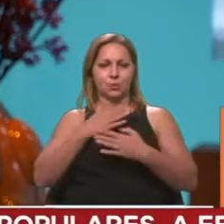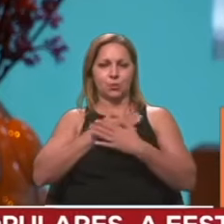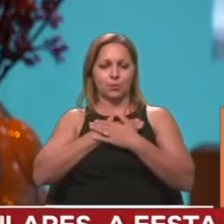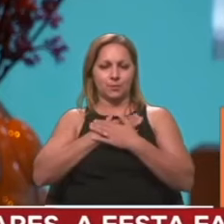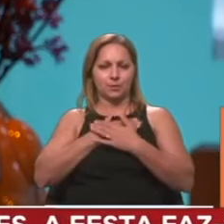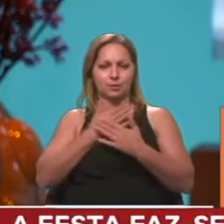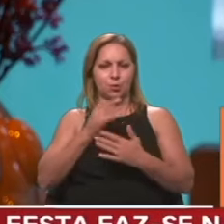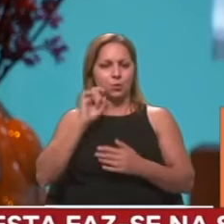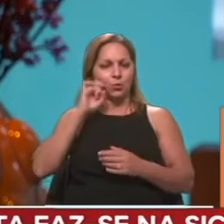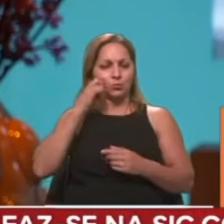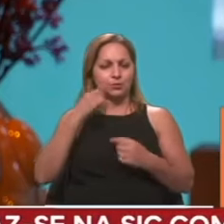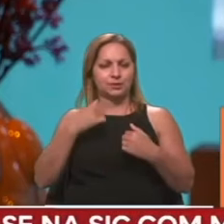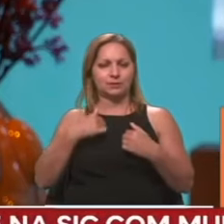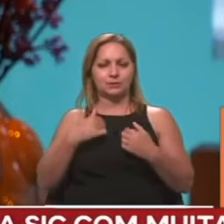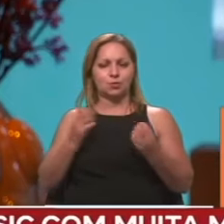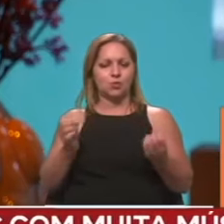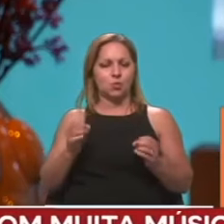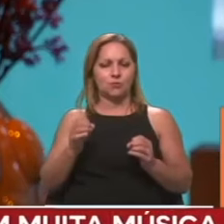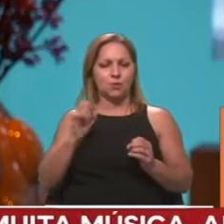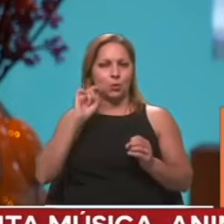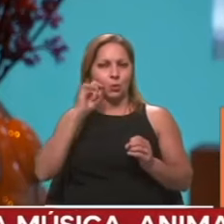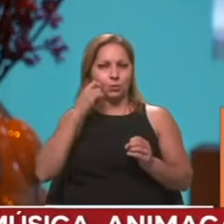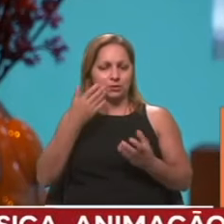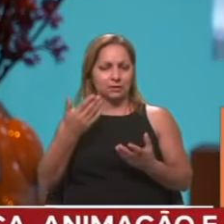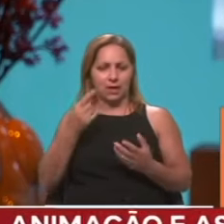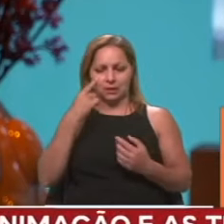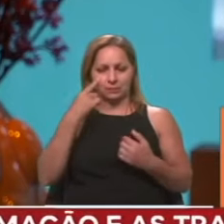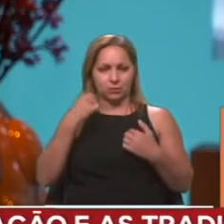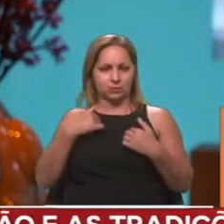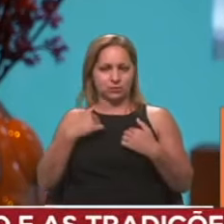Curiosidade. Não senti, não havia curiosidade de conhecer a outra pessoa.